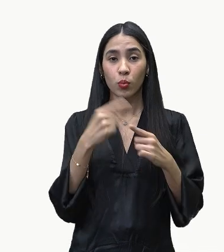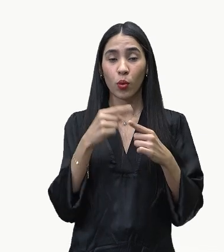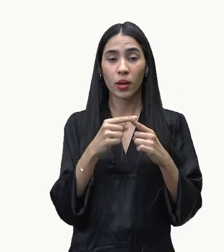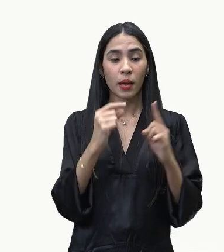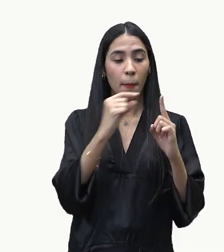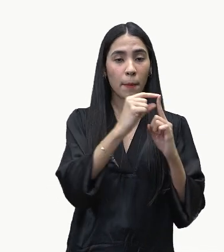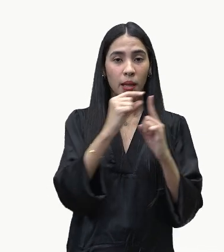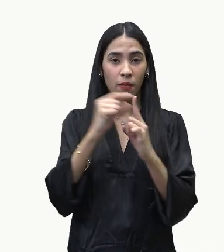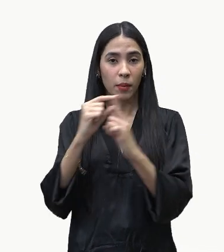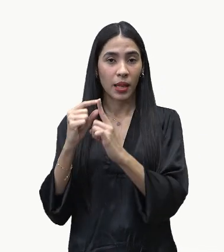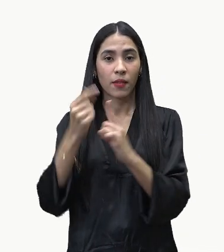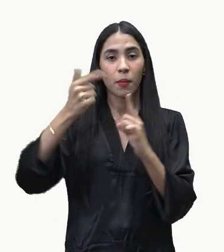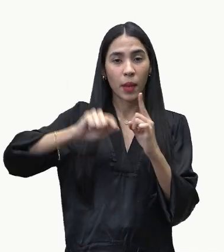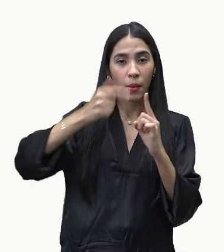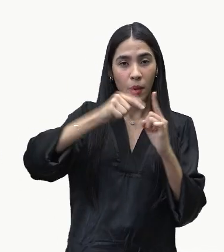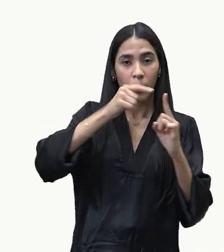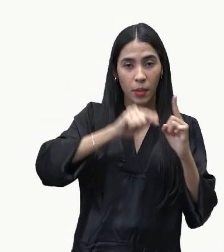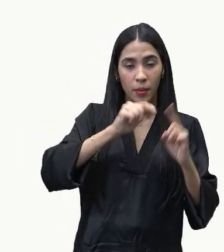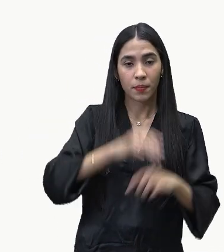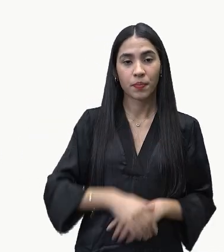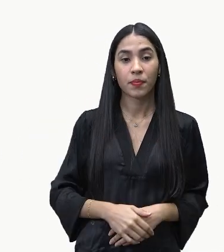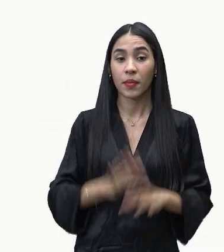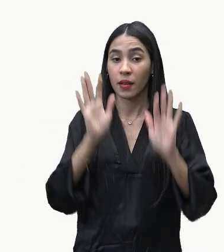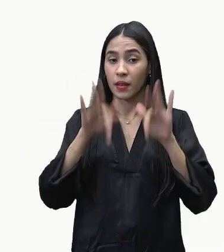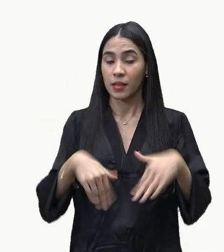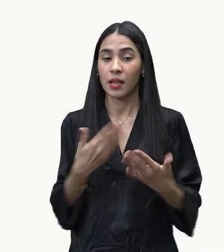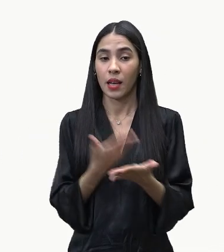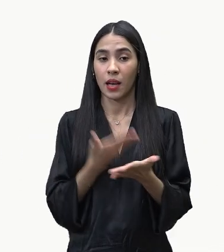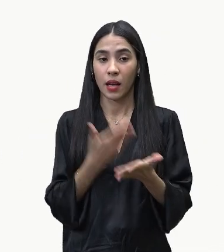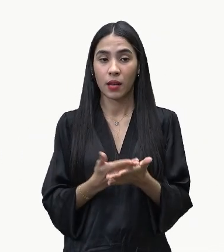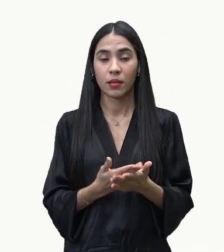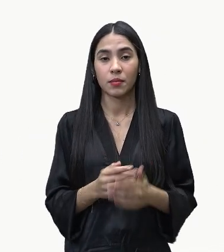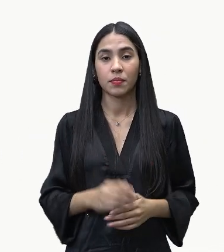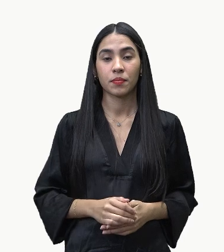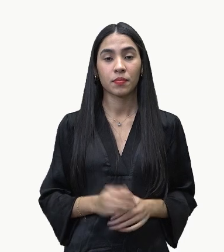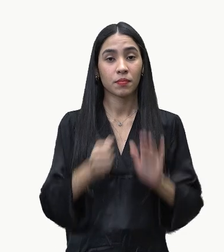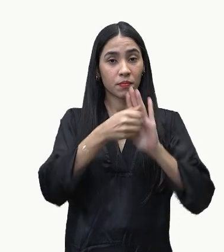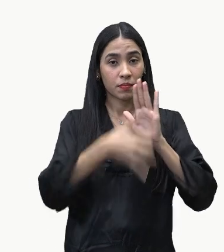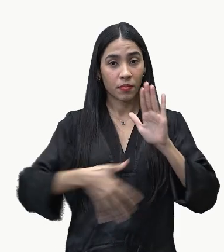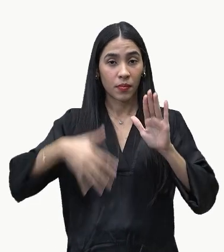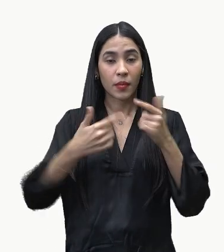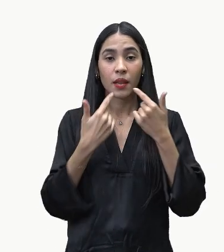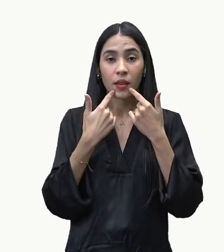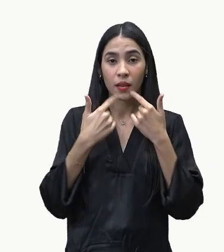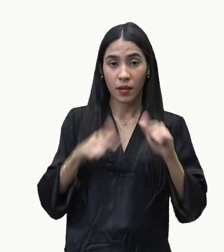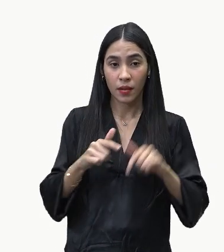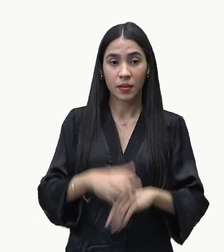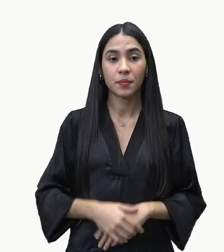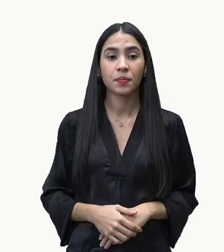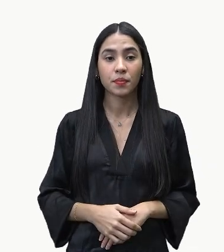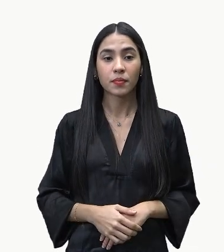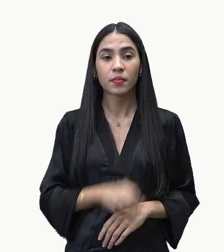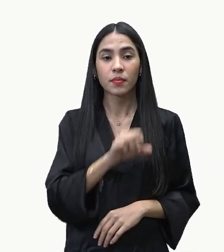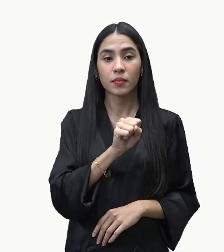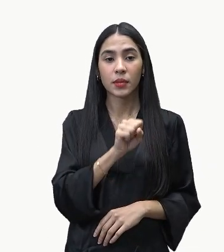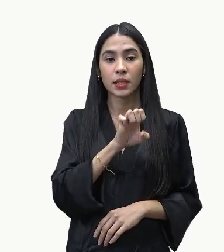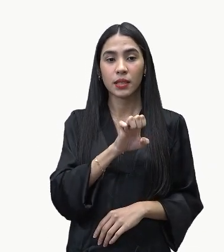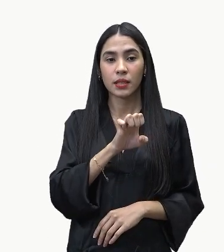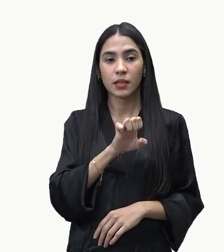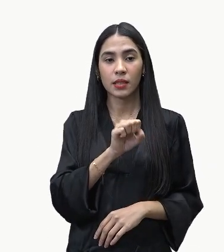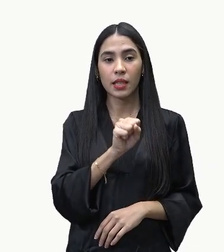repetição, tá? E para finalizar essa aula sobre figuras de linguagem, nós trazemos aqui a